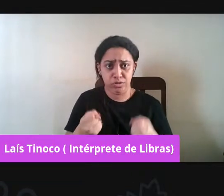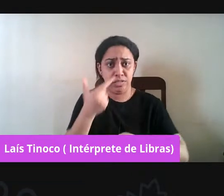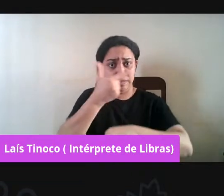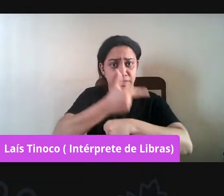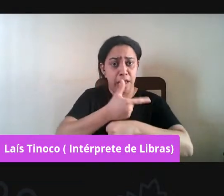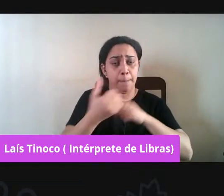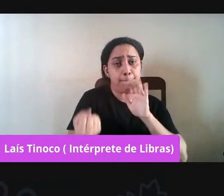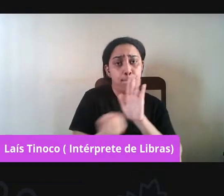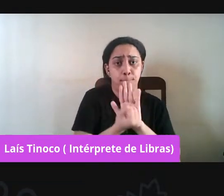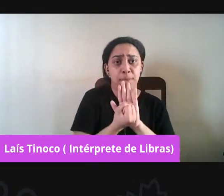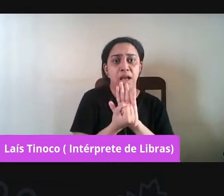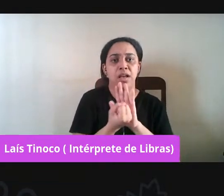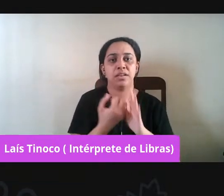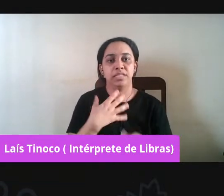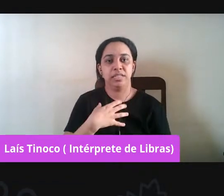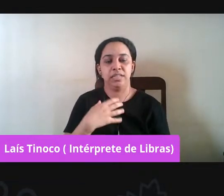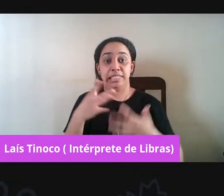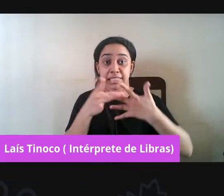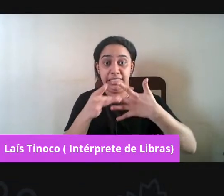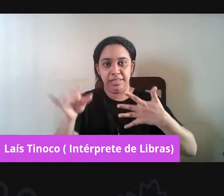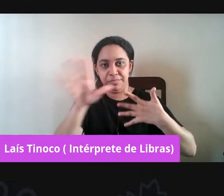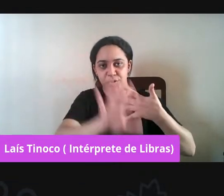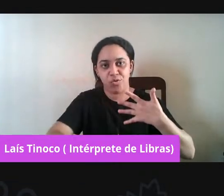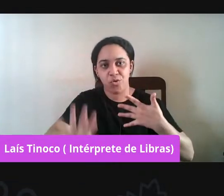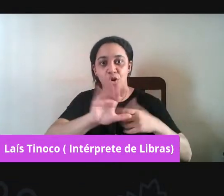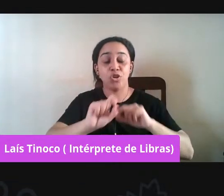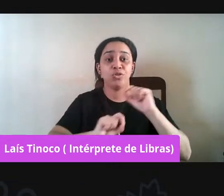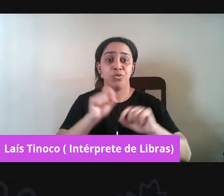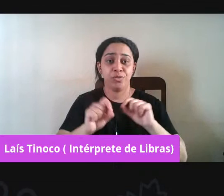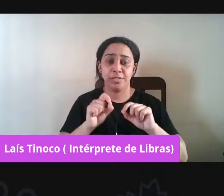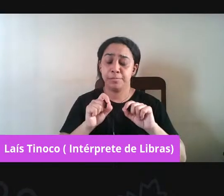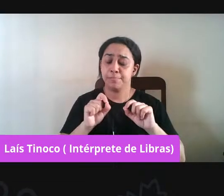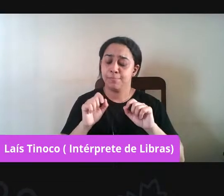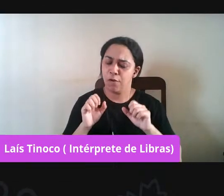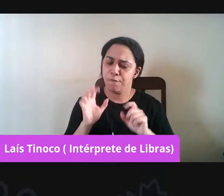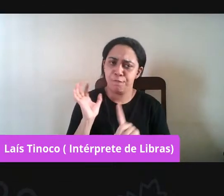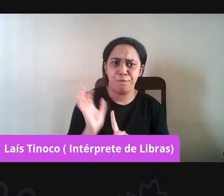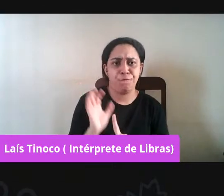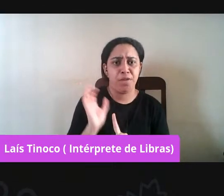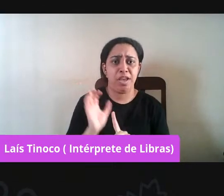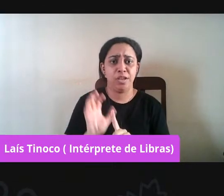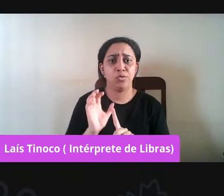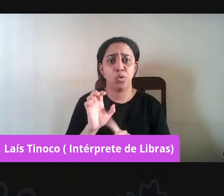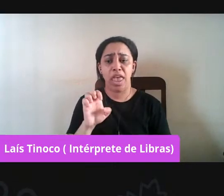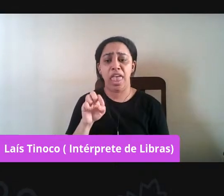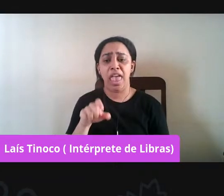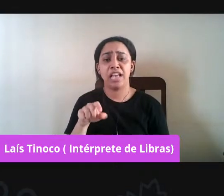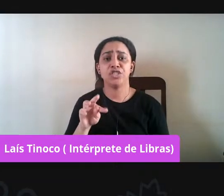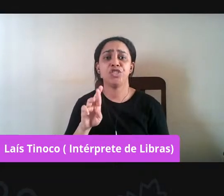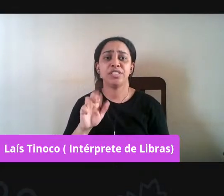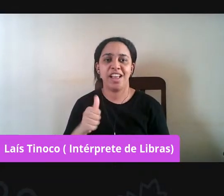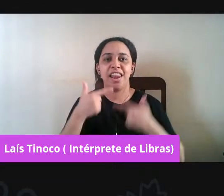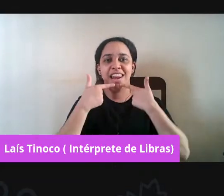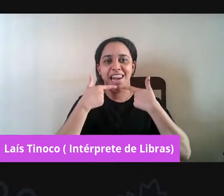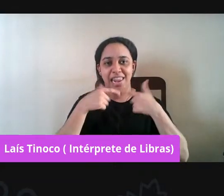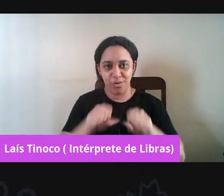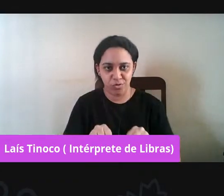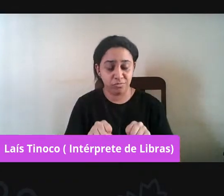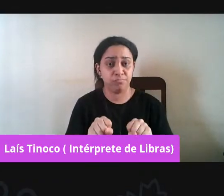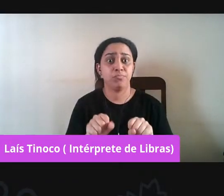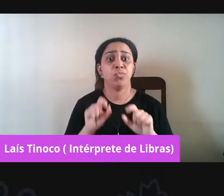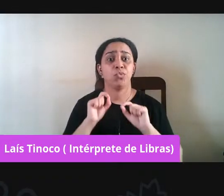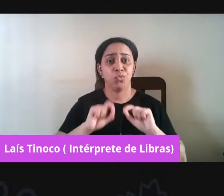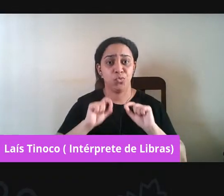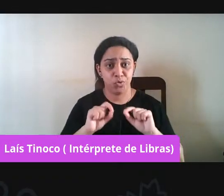estatuto semiótico, é o elemento da língua de maior efeito extralinguístico por se reportar, em grande parte do